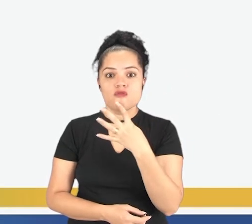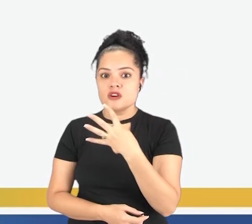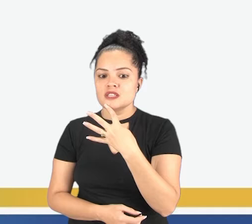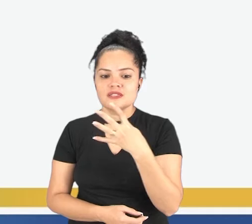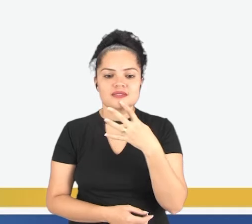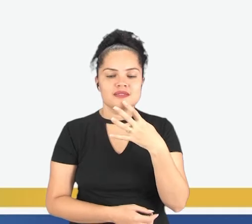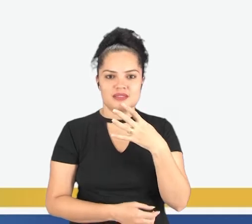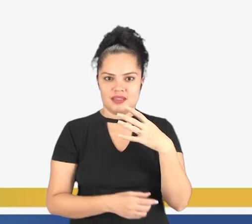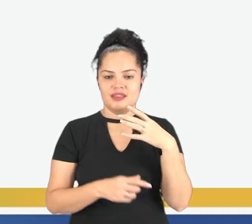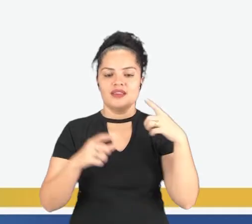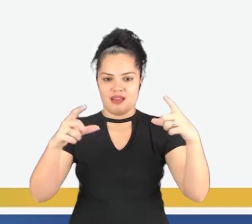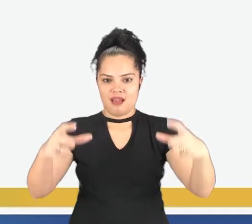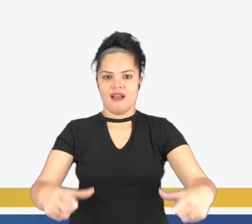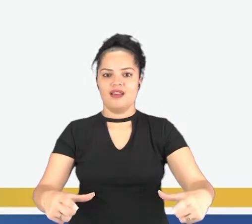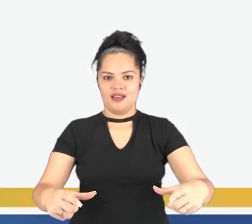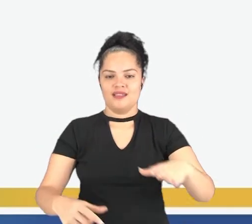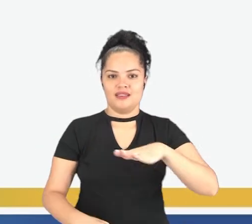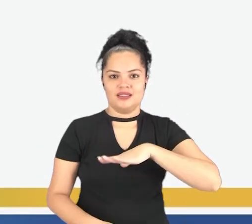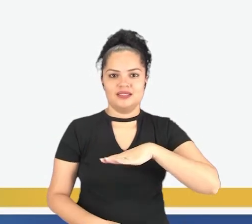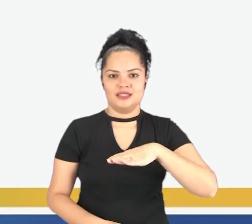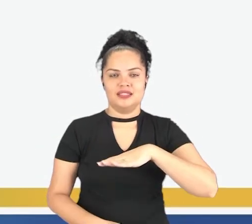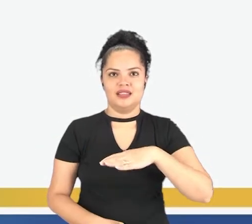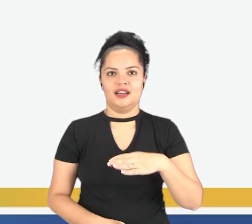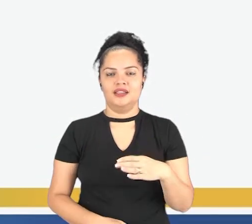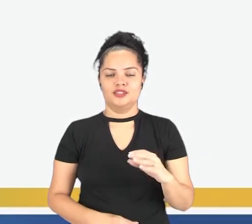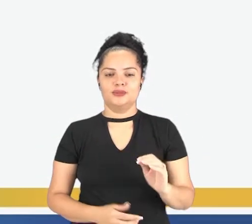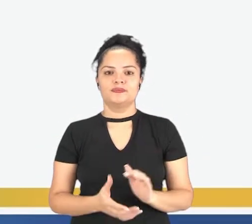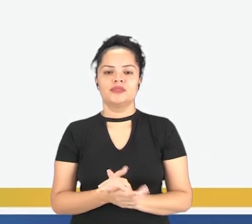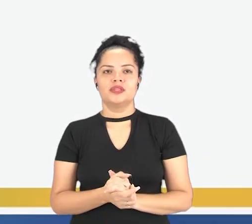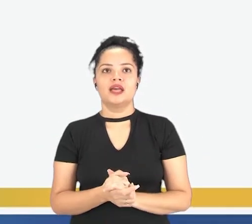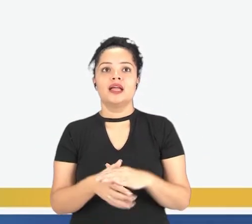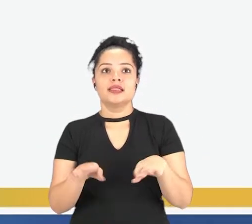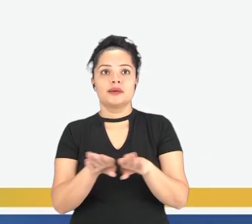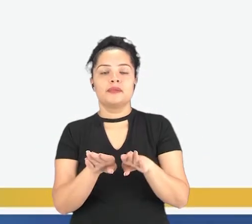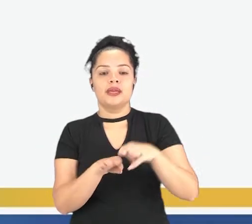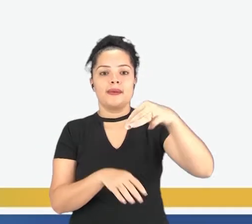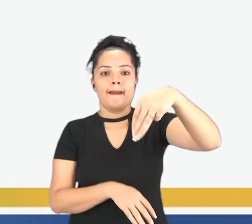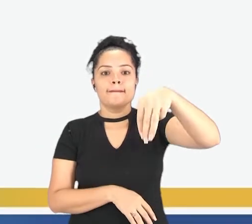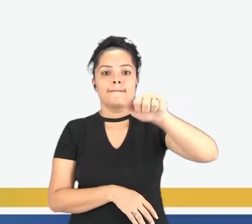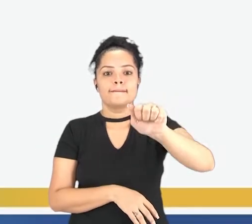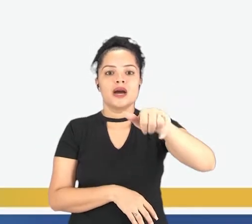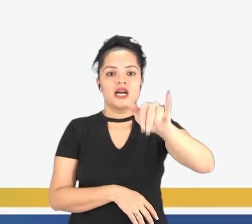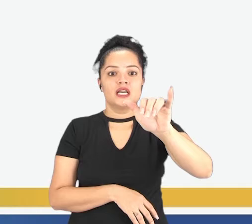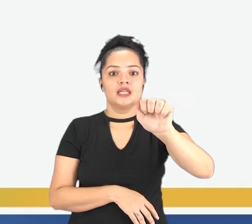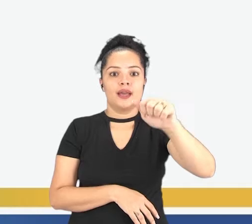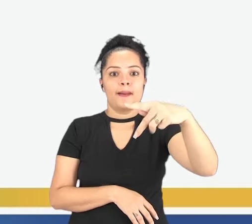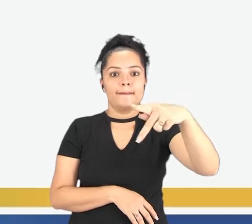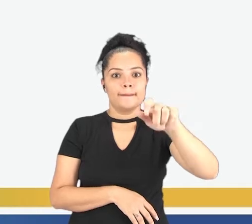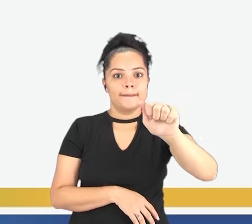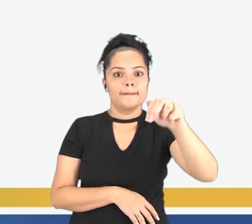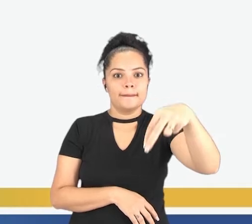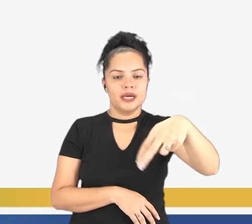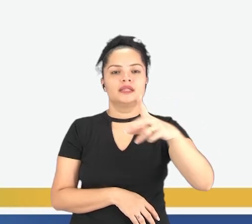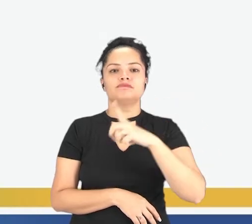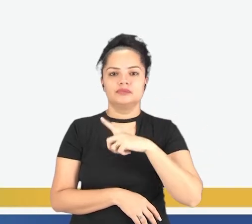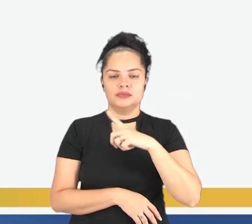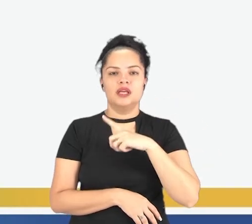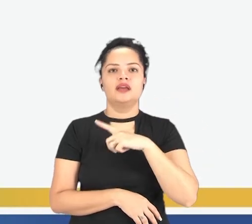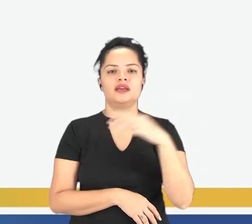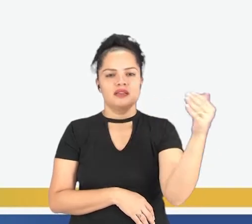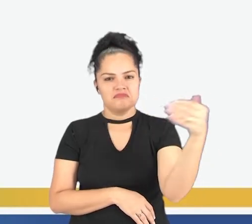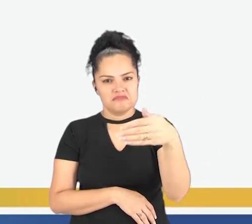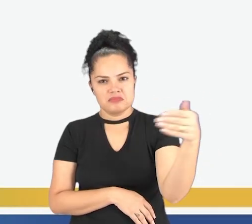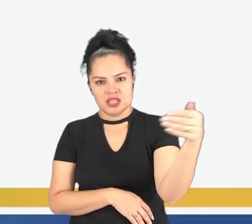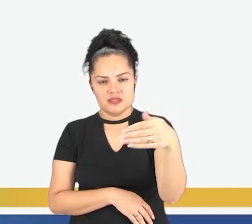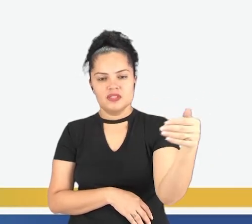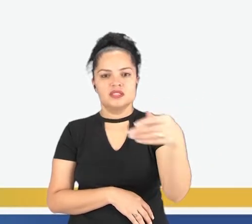que tem muita visitação. Mayapã, ou Mayapã, é um sítio arqueológico pré-colombiano maia,